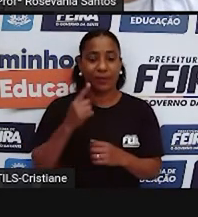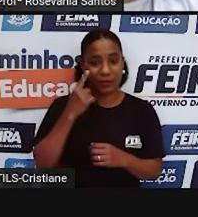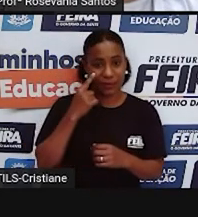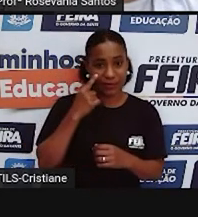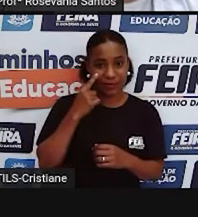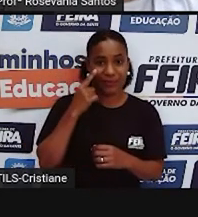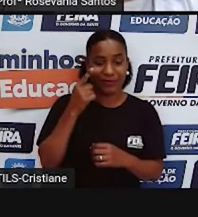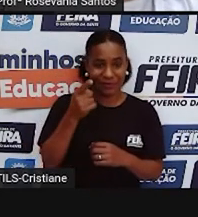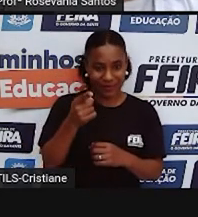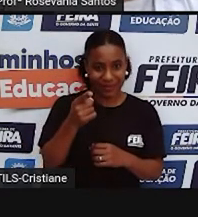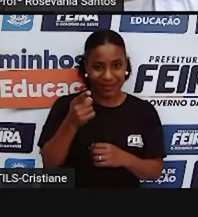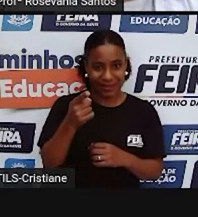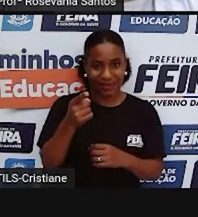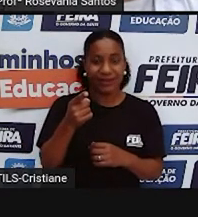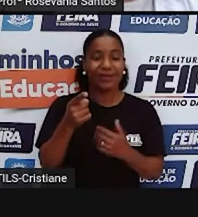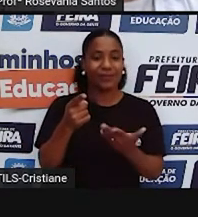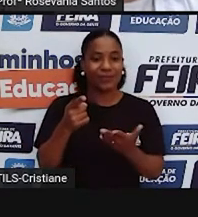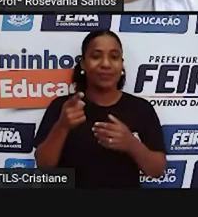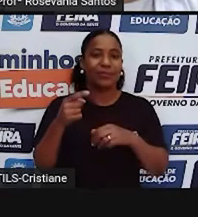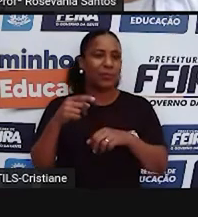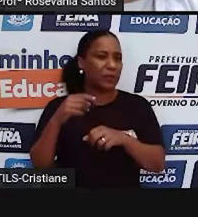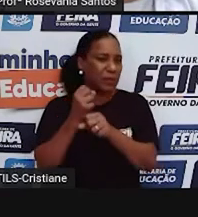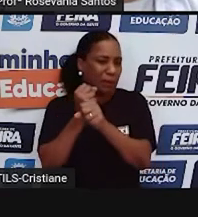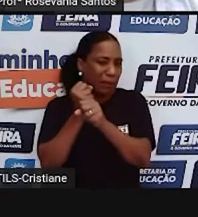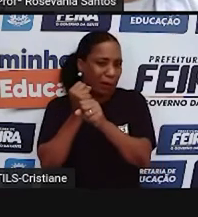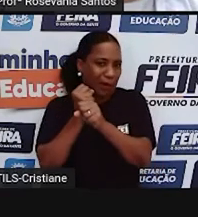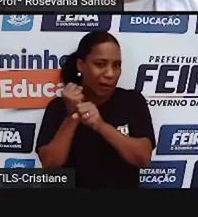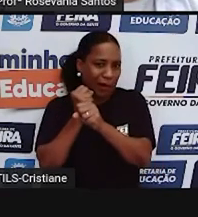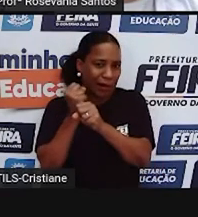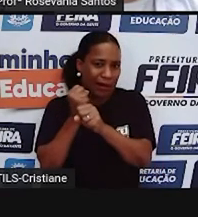estado dele todo, né, não tem assim